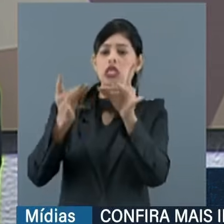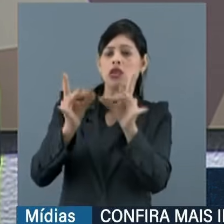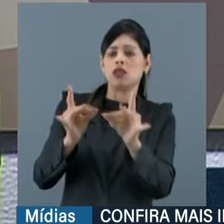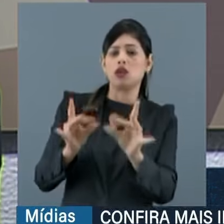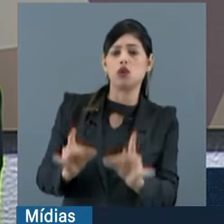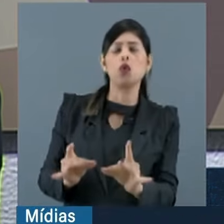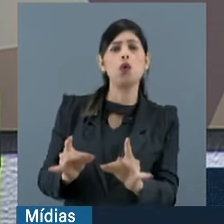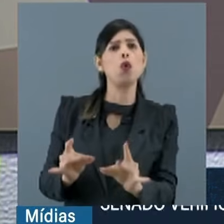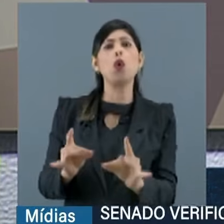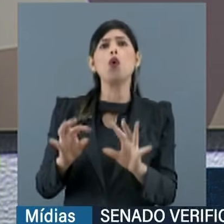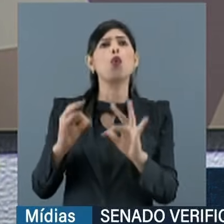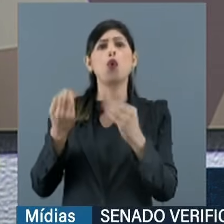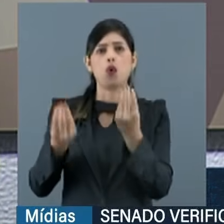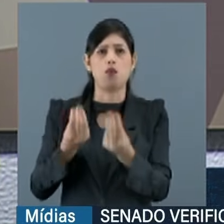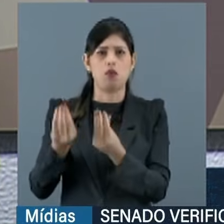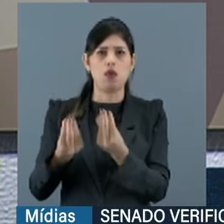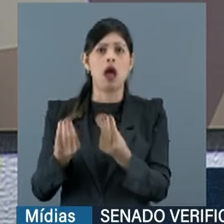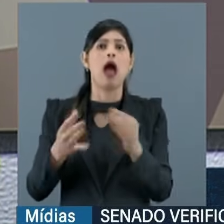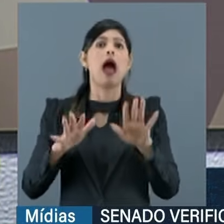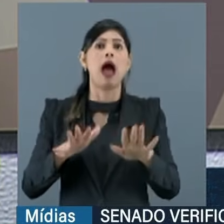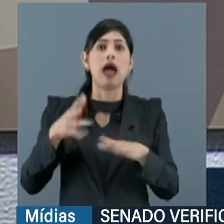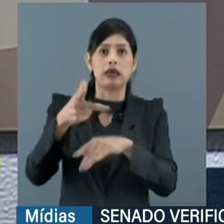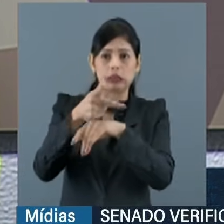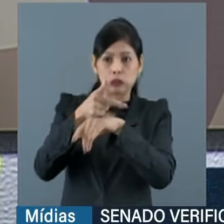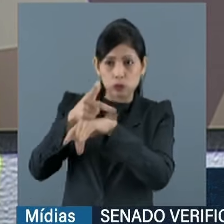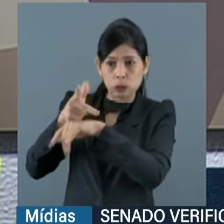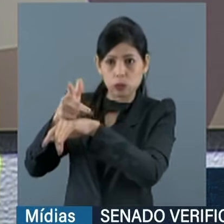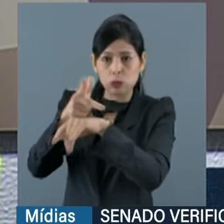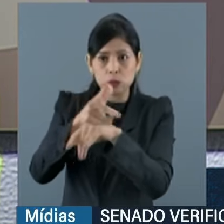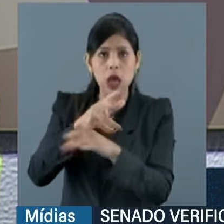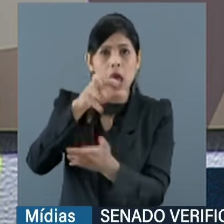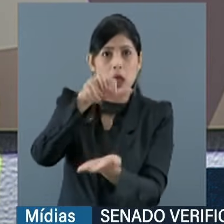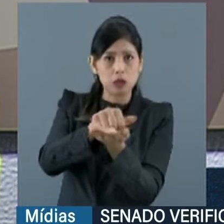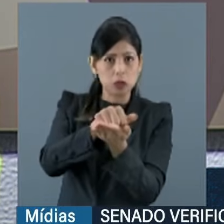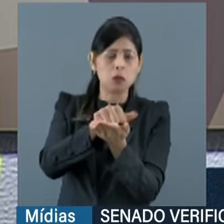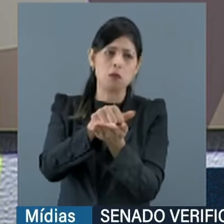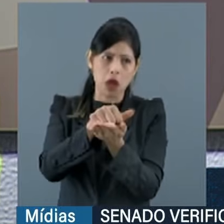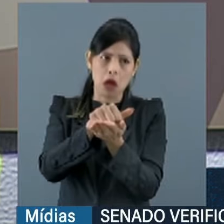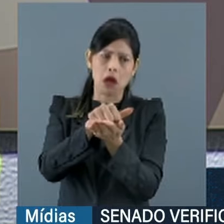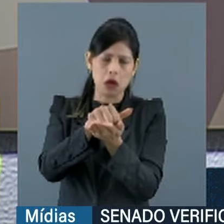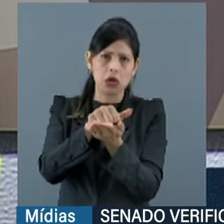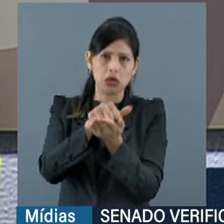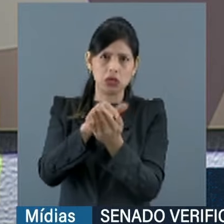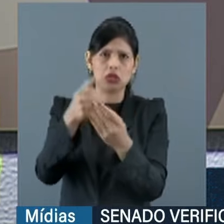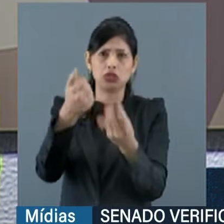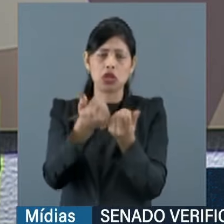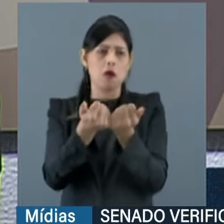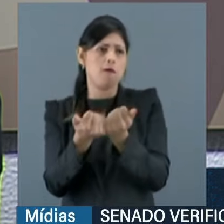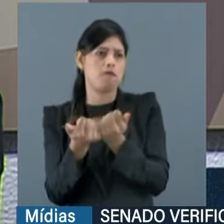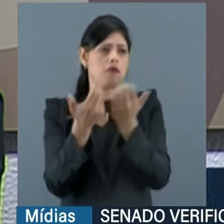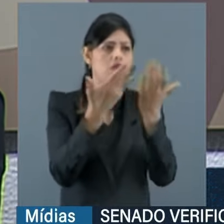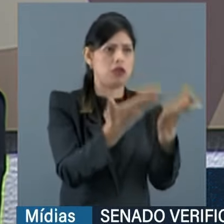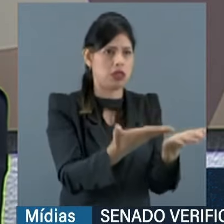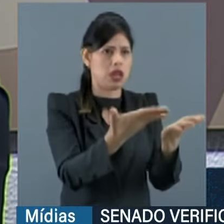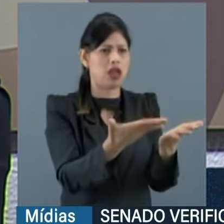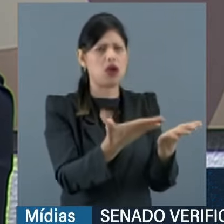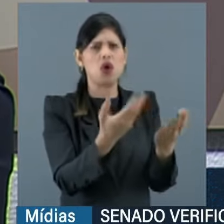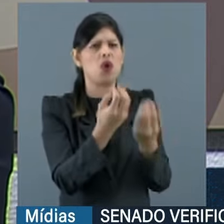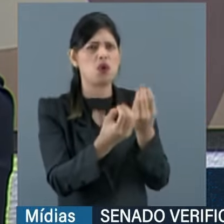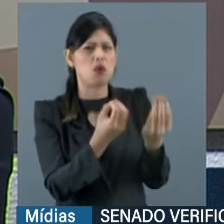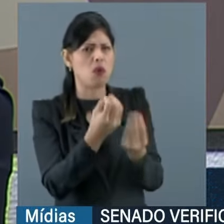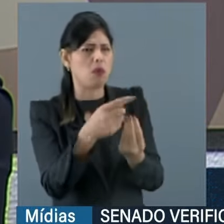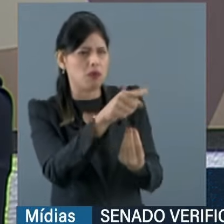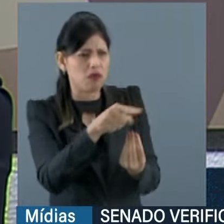imagens externas foram todas entregues, todas. Eu não sei de onde surgiu essa ideia de que faltam imagens. Não,